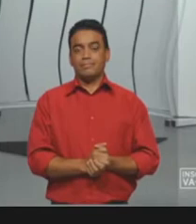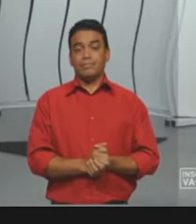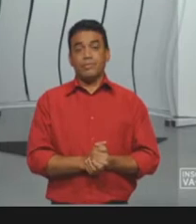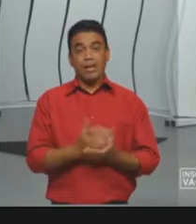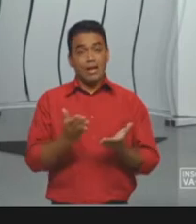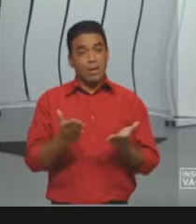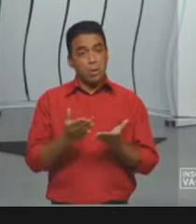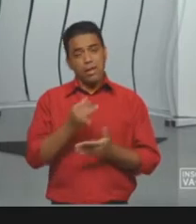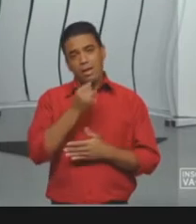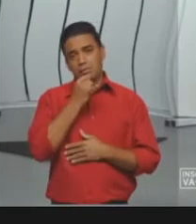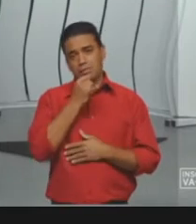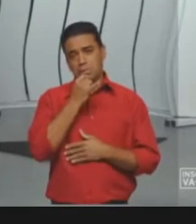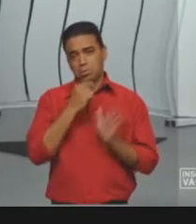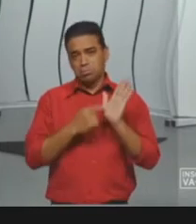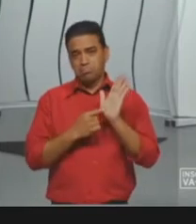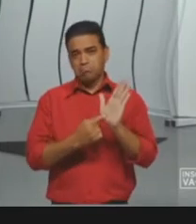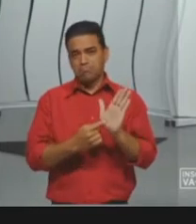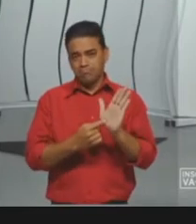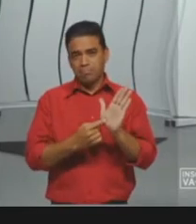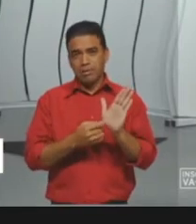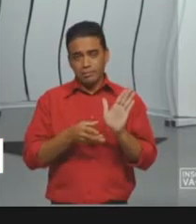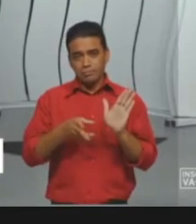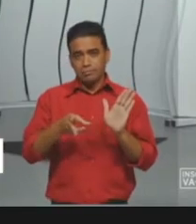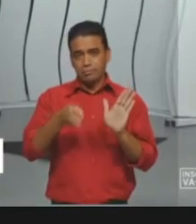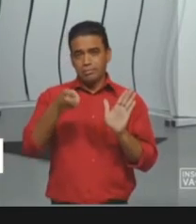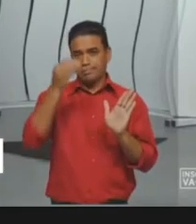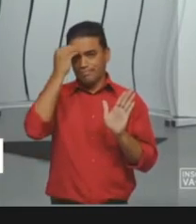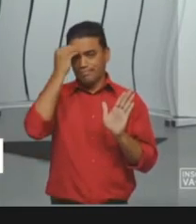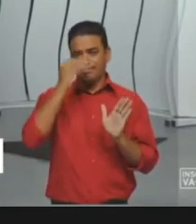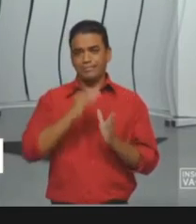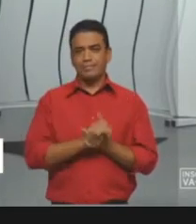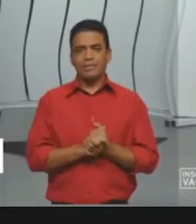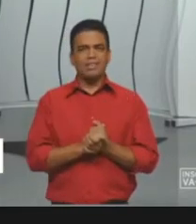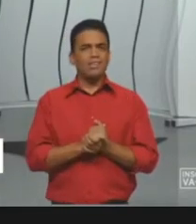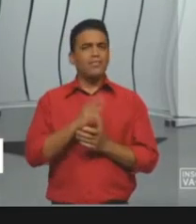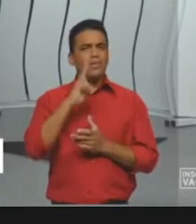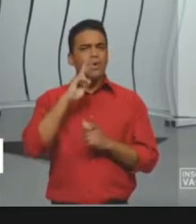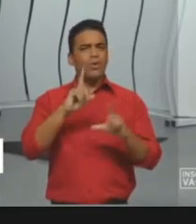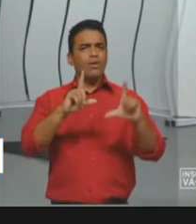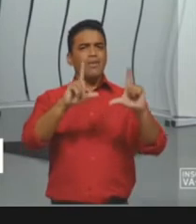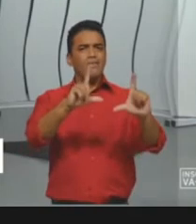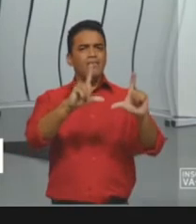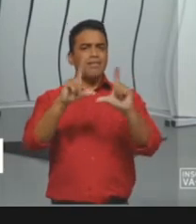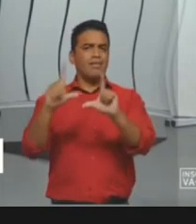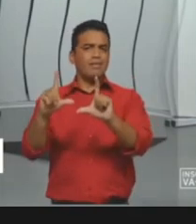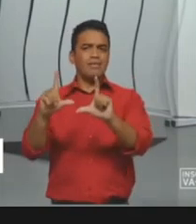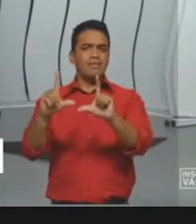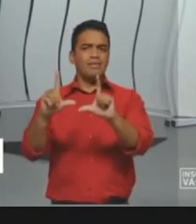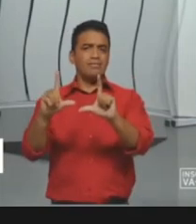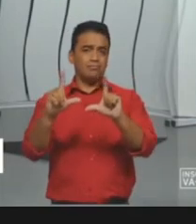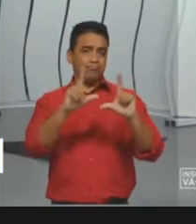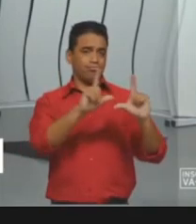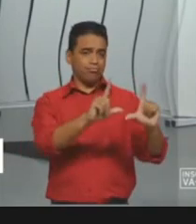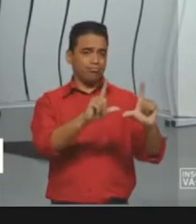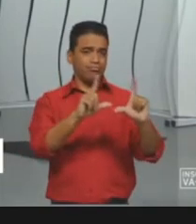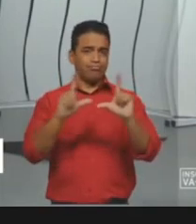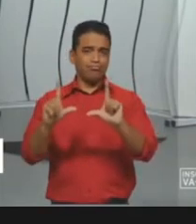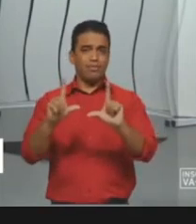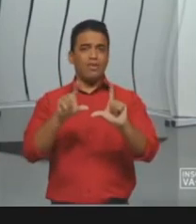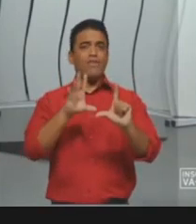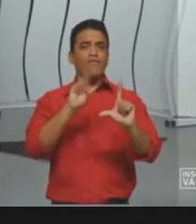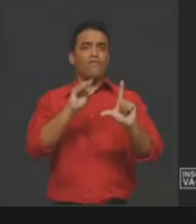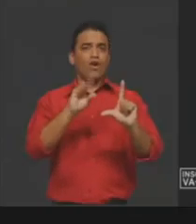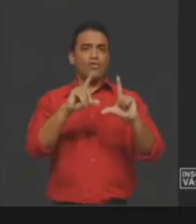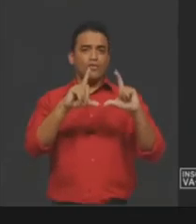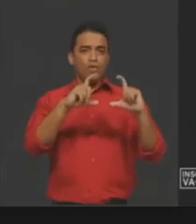vamos a alguns exemplos para que você possa entender isso melhor. Repare essas duas figuras aqui. Nós temos aqui um cachorrinho, inclusive uma